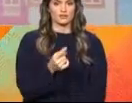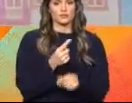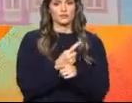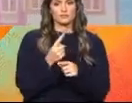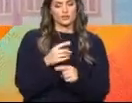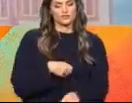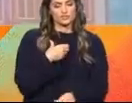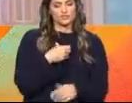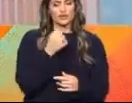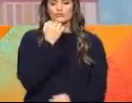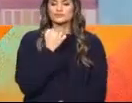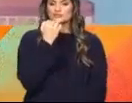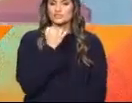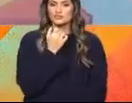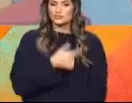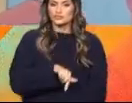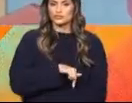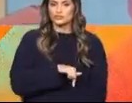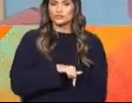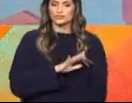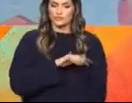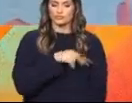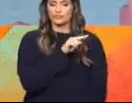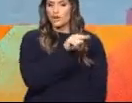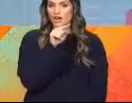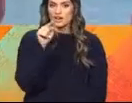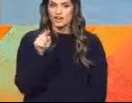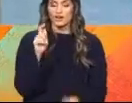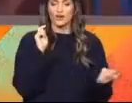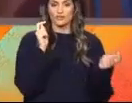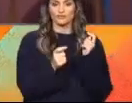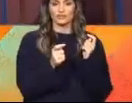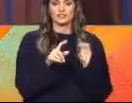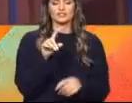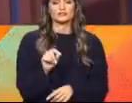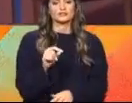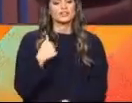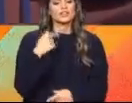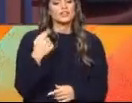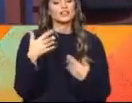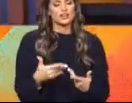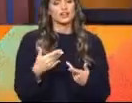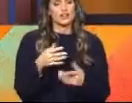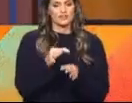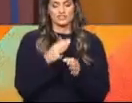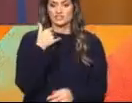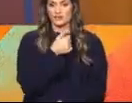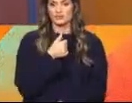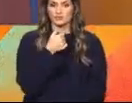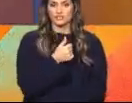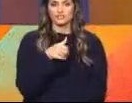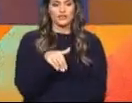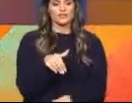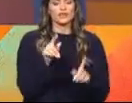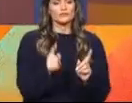sinto contente, nós estamos no mundo inteiro. Olha, mira, mira, mira, eu gosto de caminhar. A festa está bonita, o baile vai